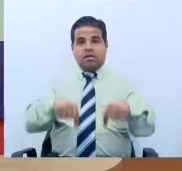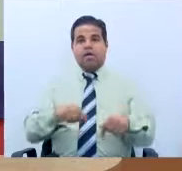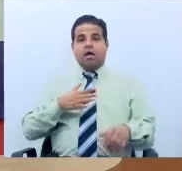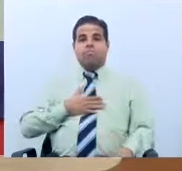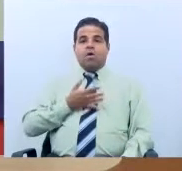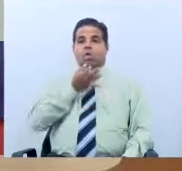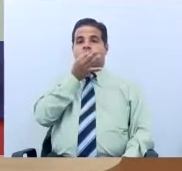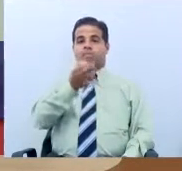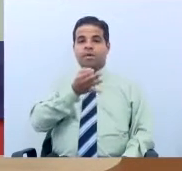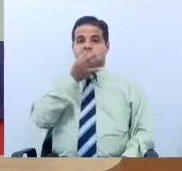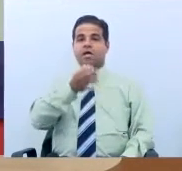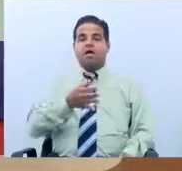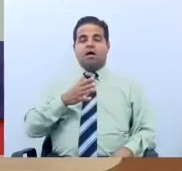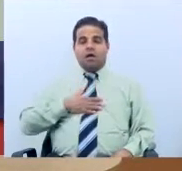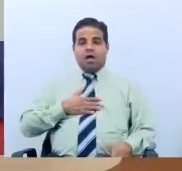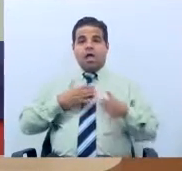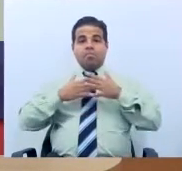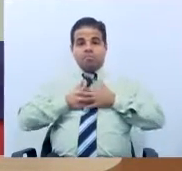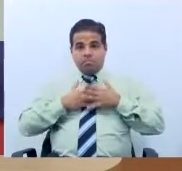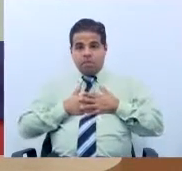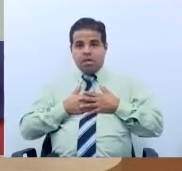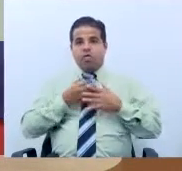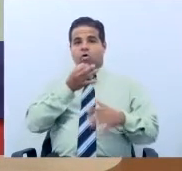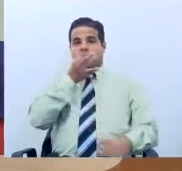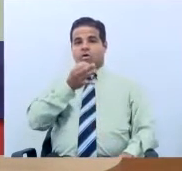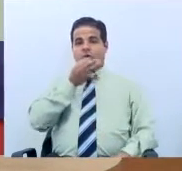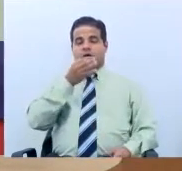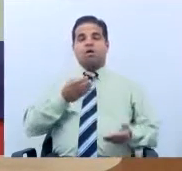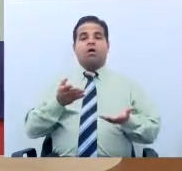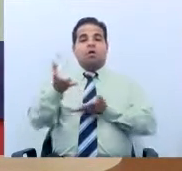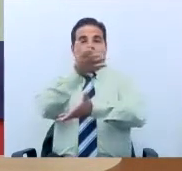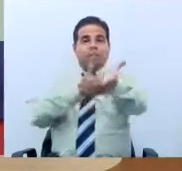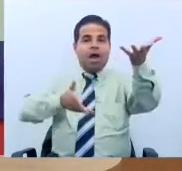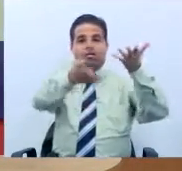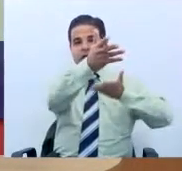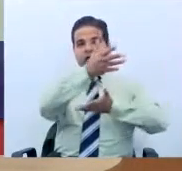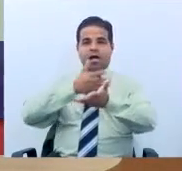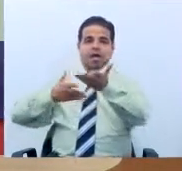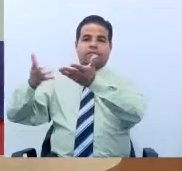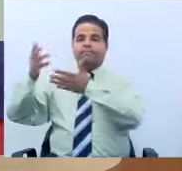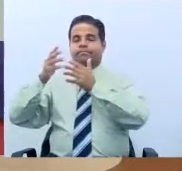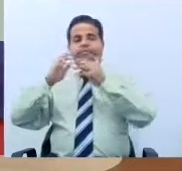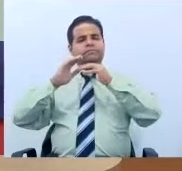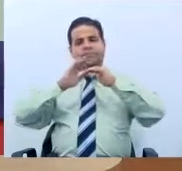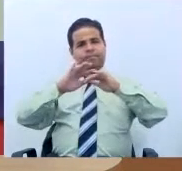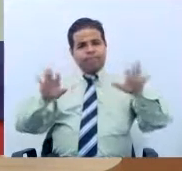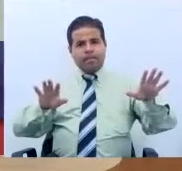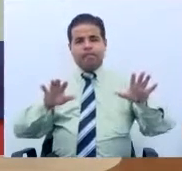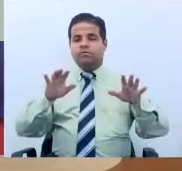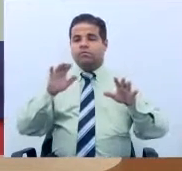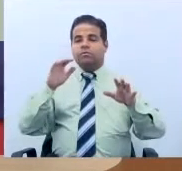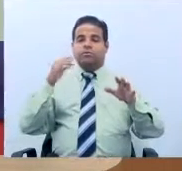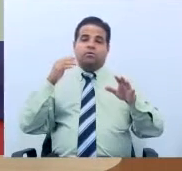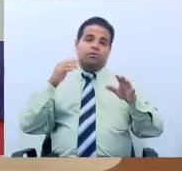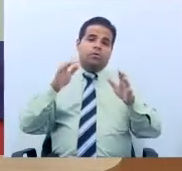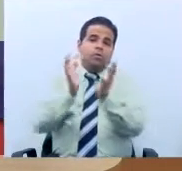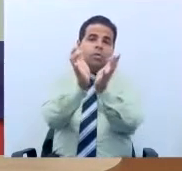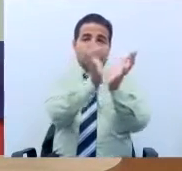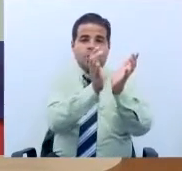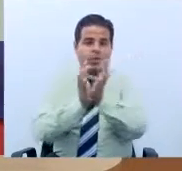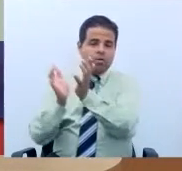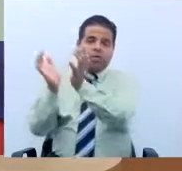opinião que eu emito aqui é uma opinião compartilhada não apenas por aqueles que